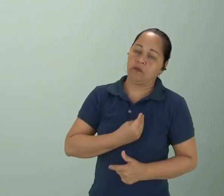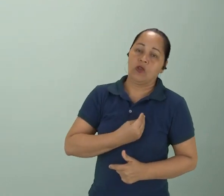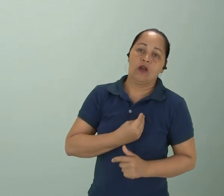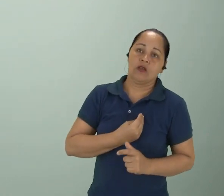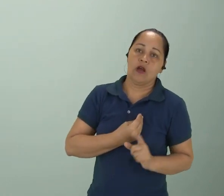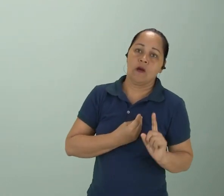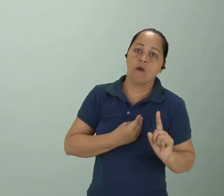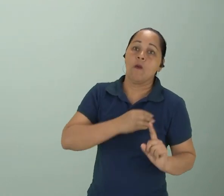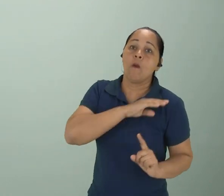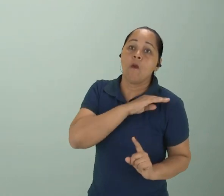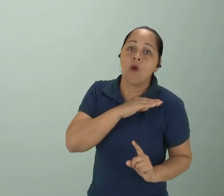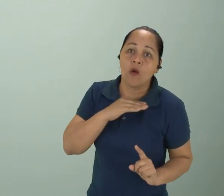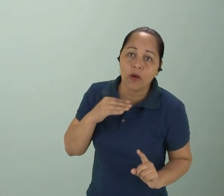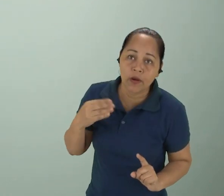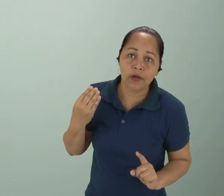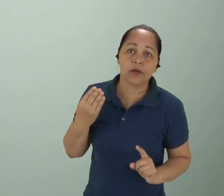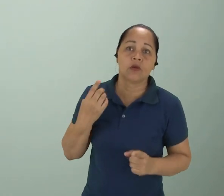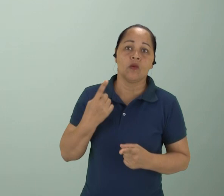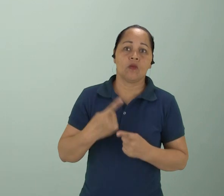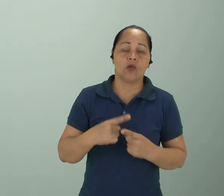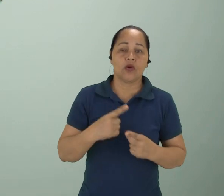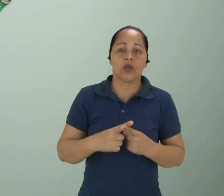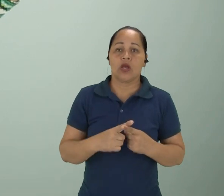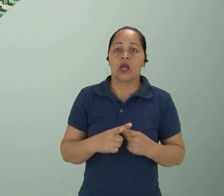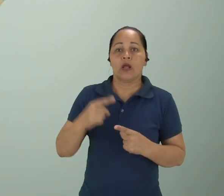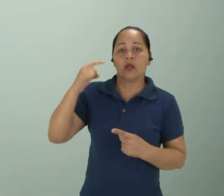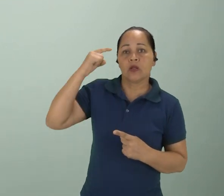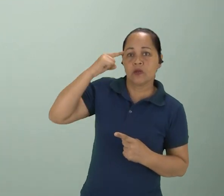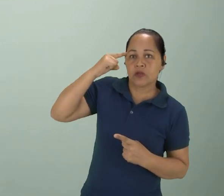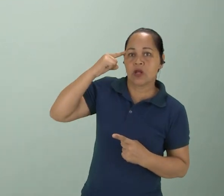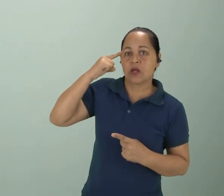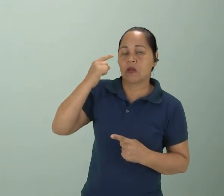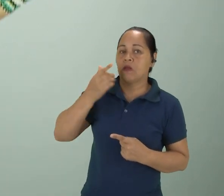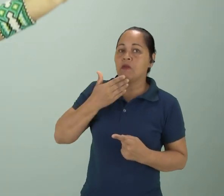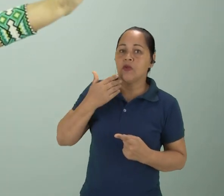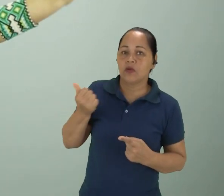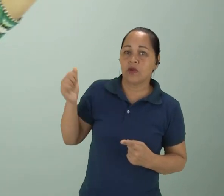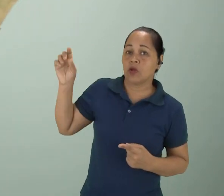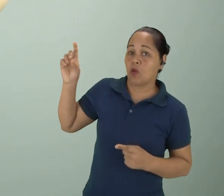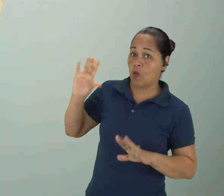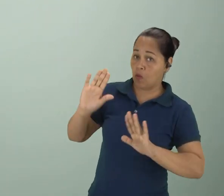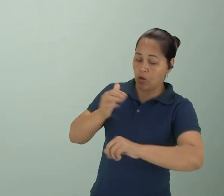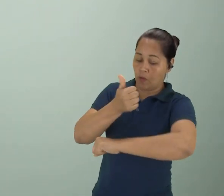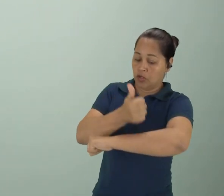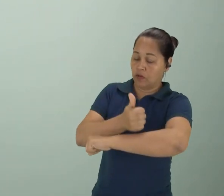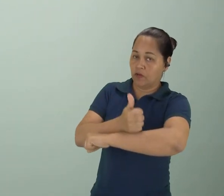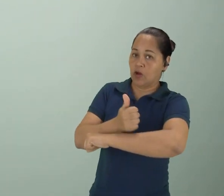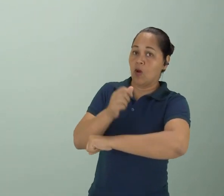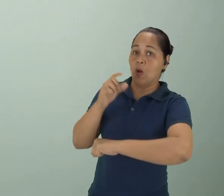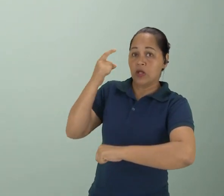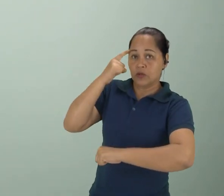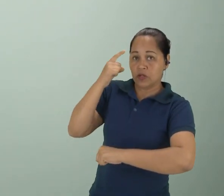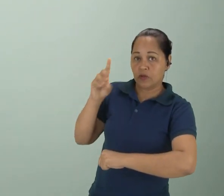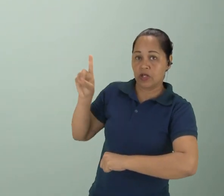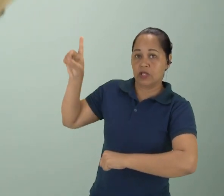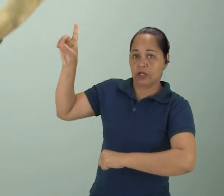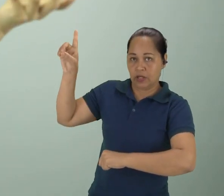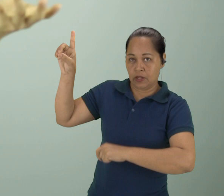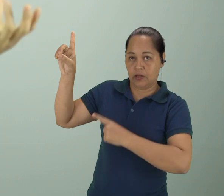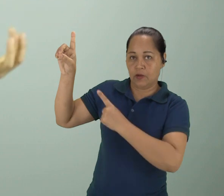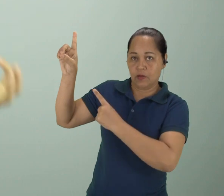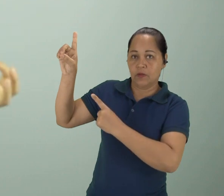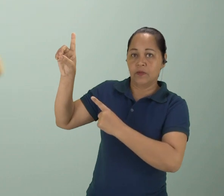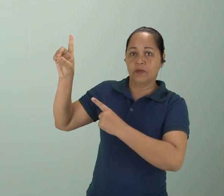que não contemporânea a gente já não tem mais aquela referência do medieval que é deus do centro do universo do moderno que é o